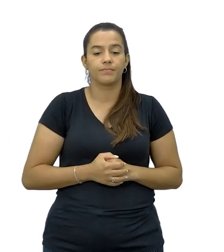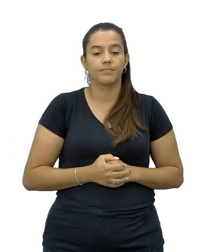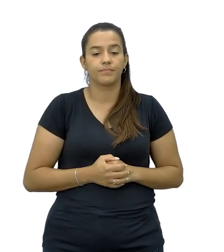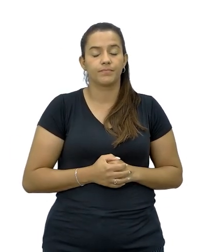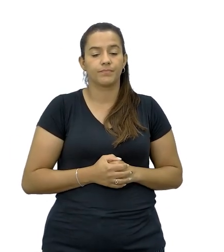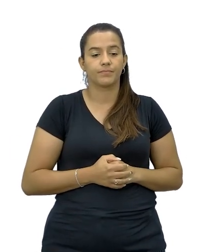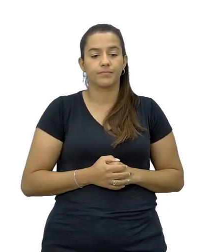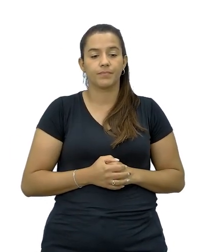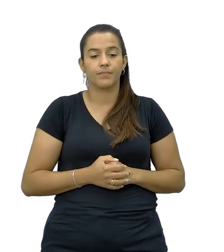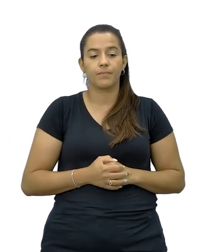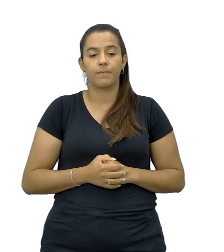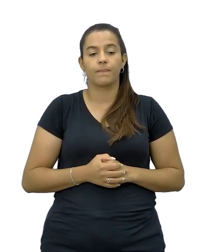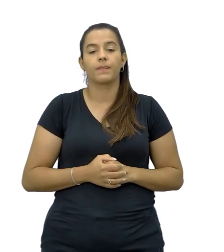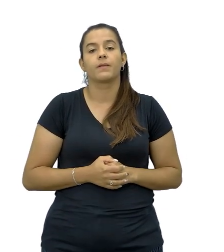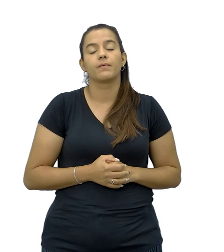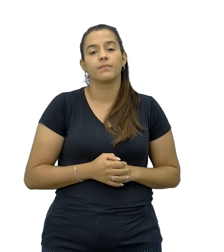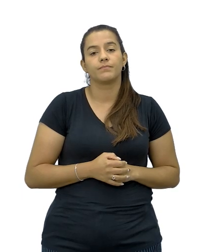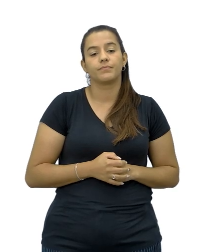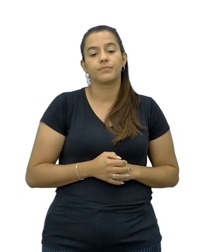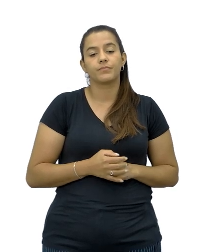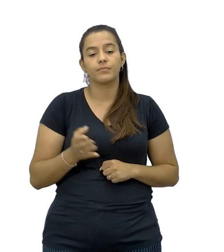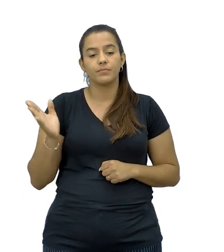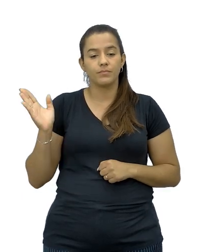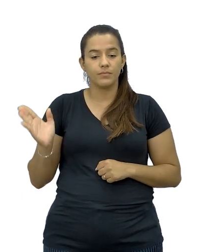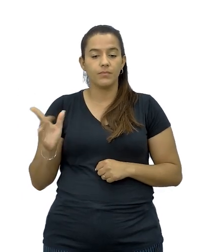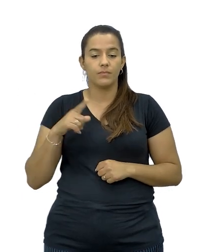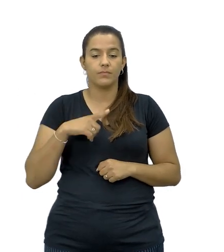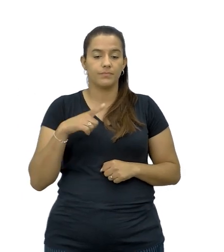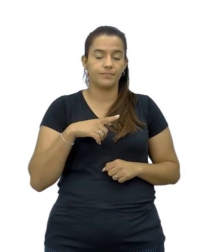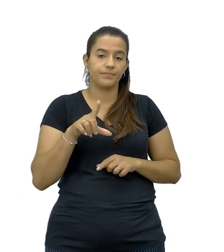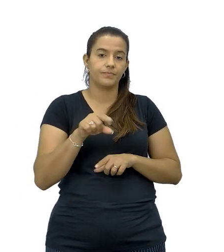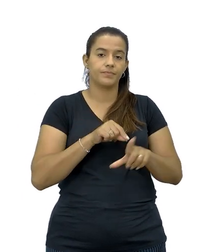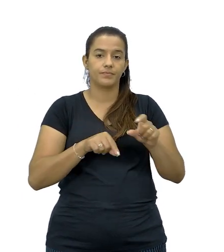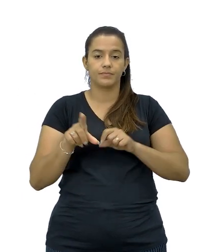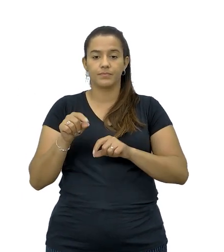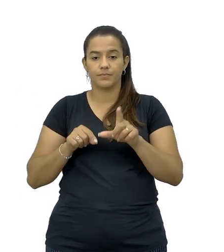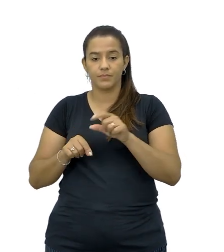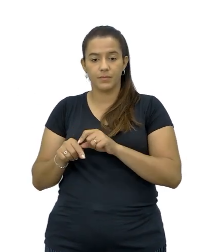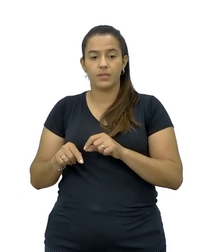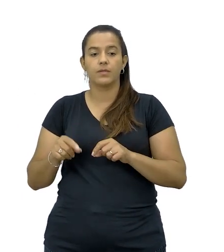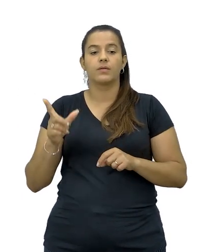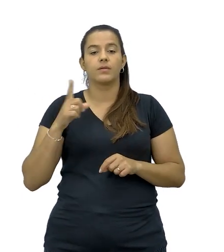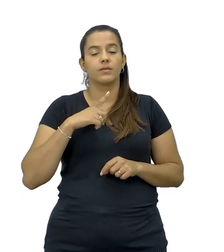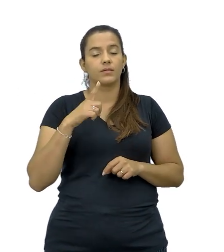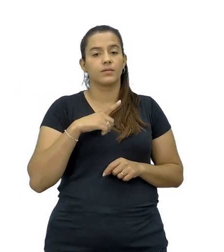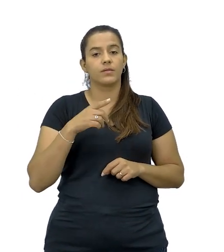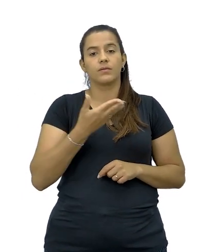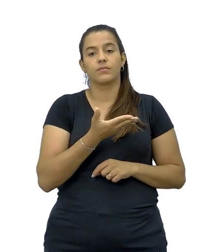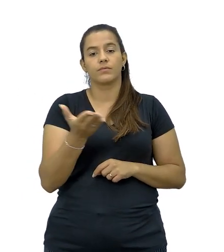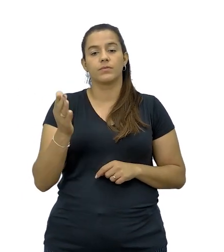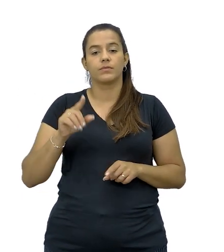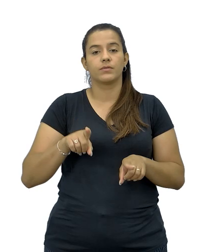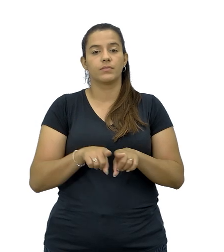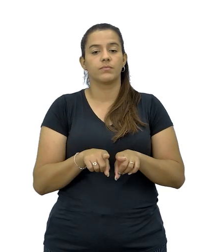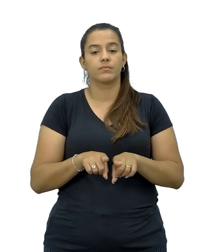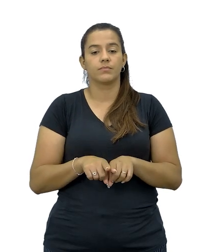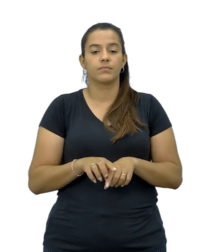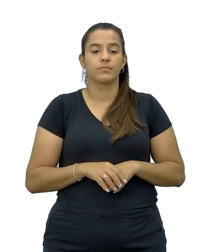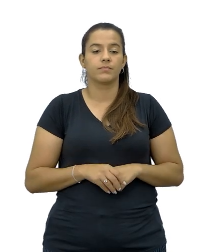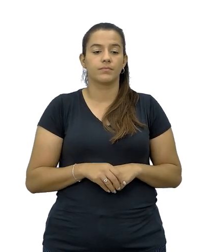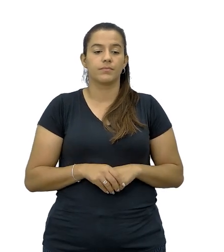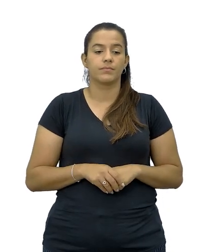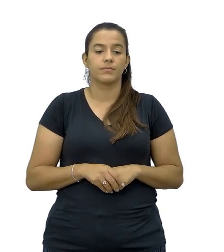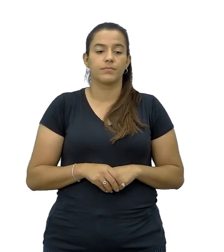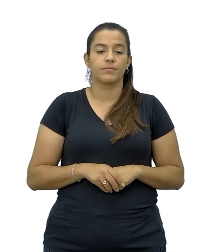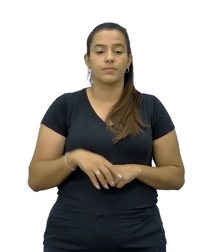importante. Existe aí um caderno que é o de selecionar a questão de selecionar, desculpa, vamos voltar